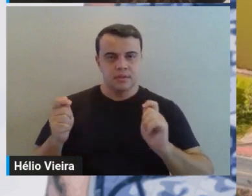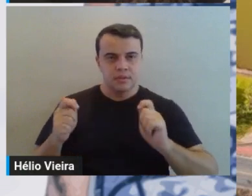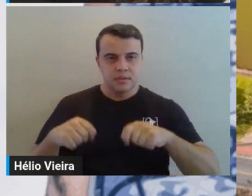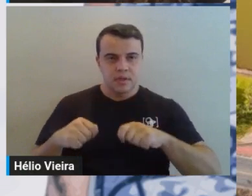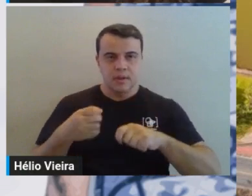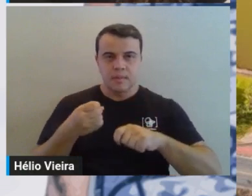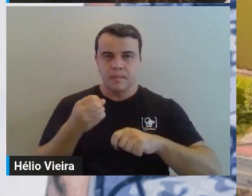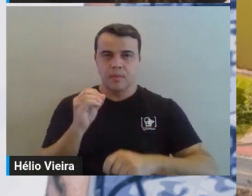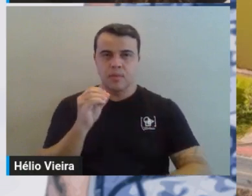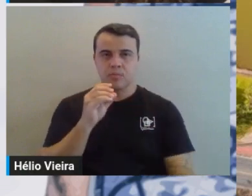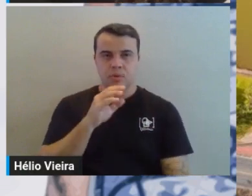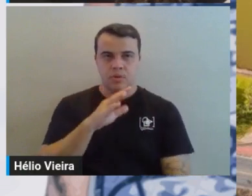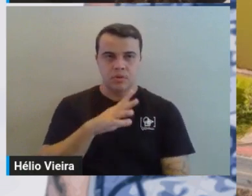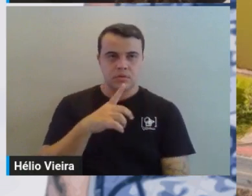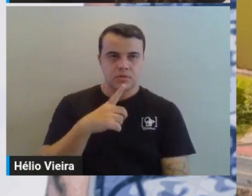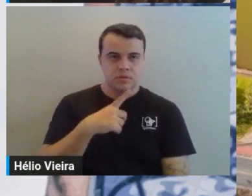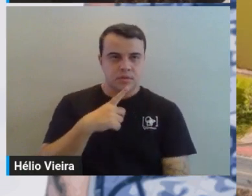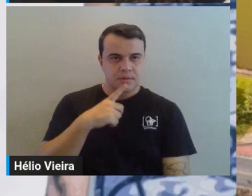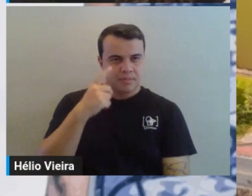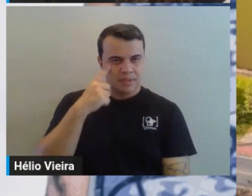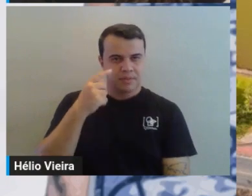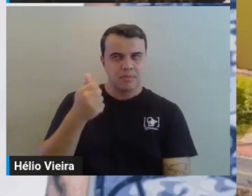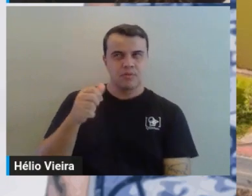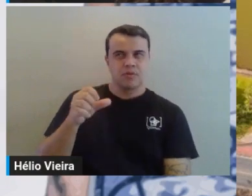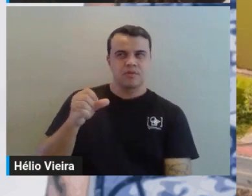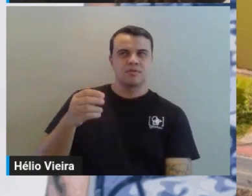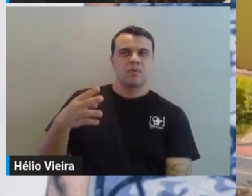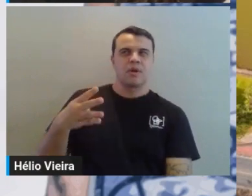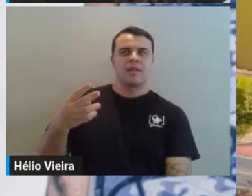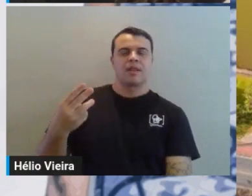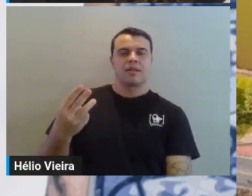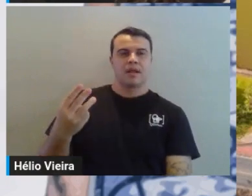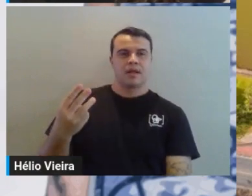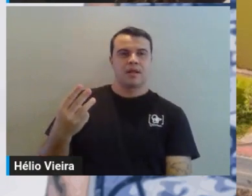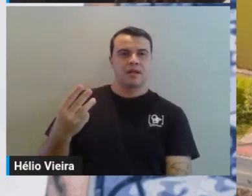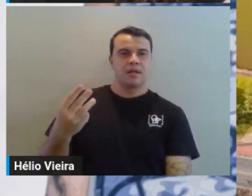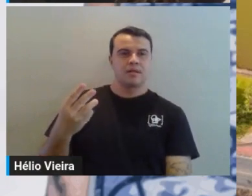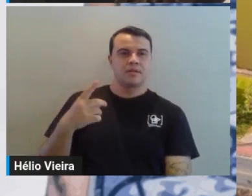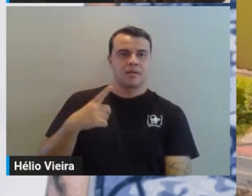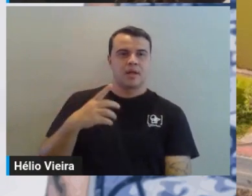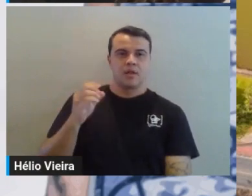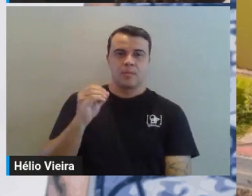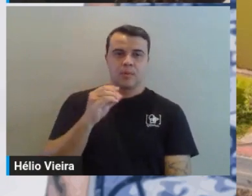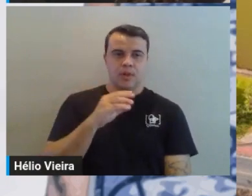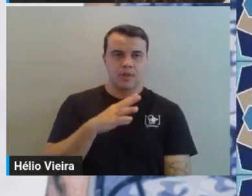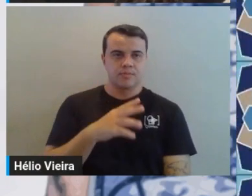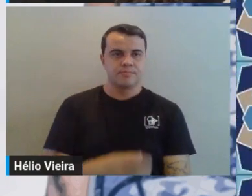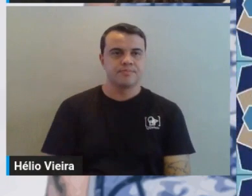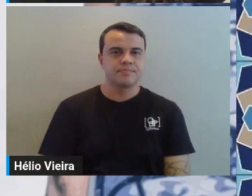extremamente moderno. Imagina em 1943, isso seria muito moderno,